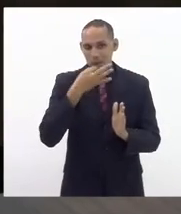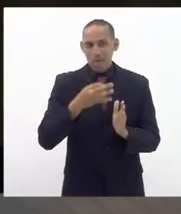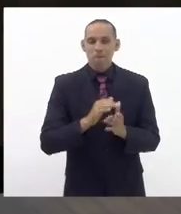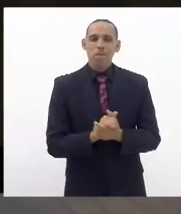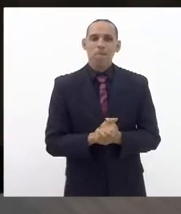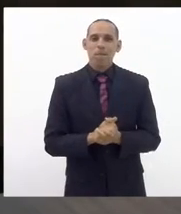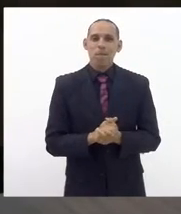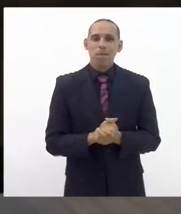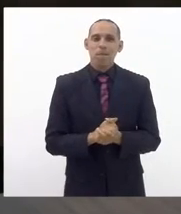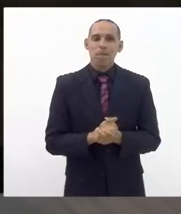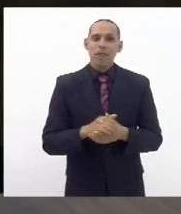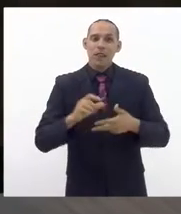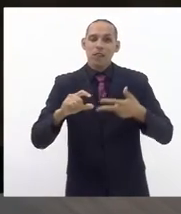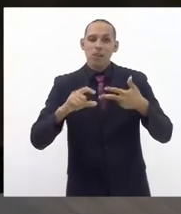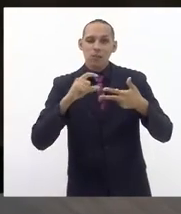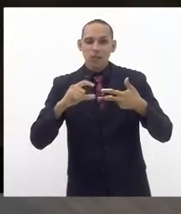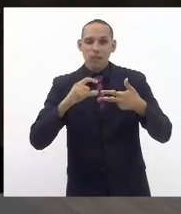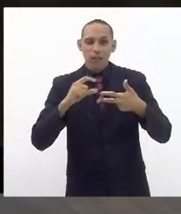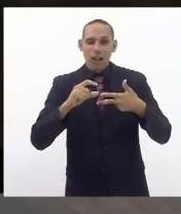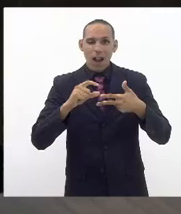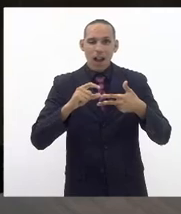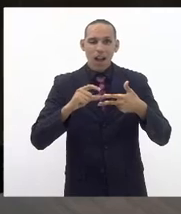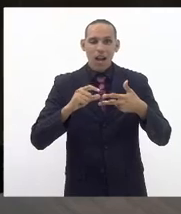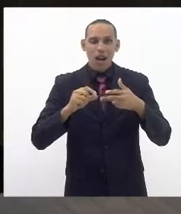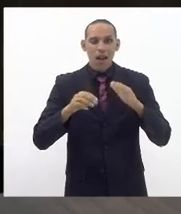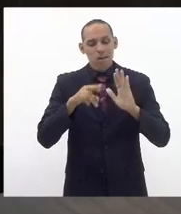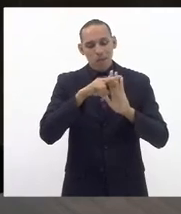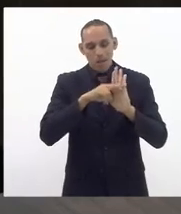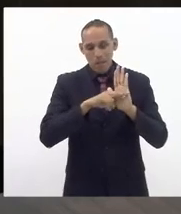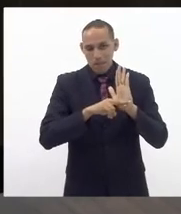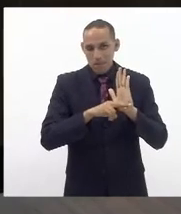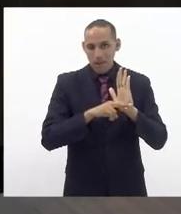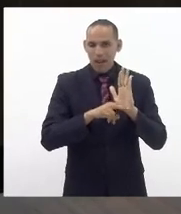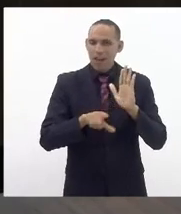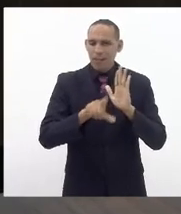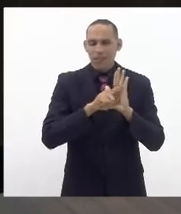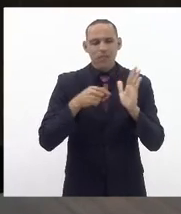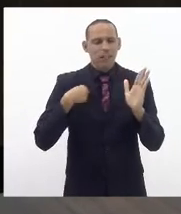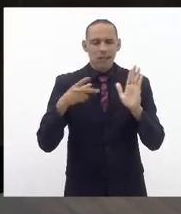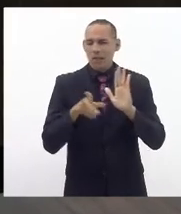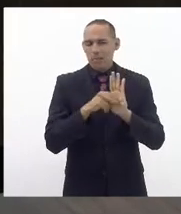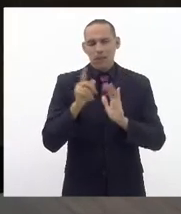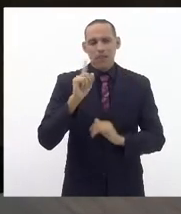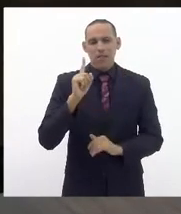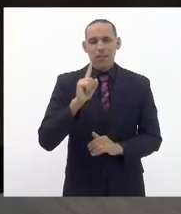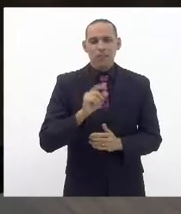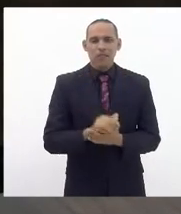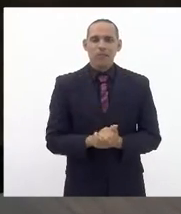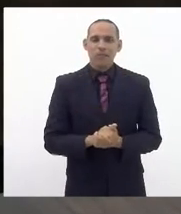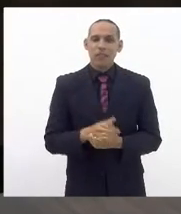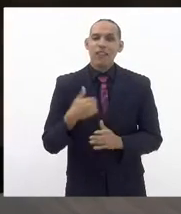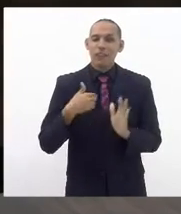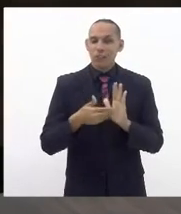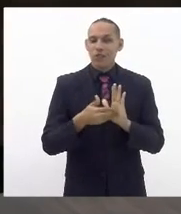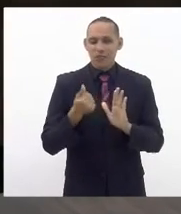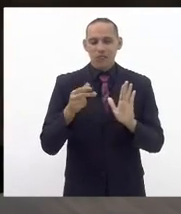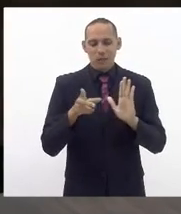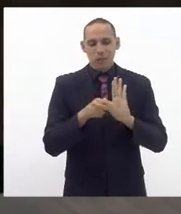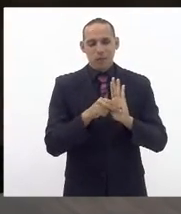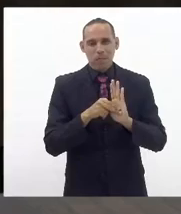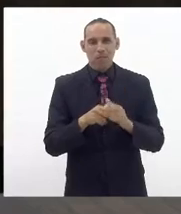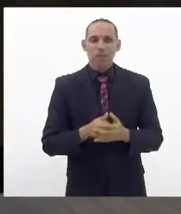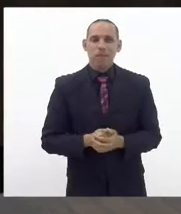o Poder Executivo regulamentará a presente lei. Eu não faço essa emenda, aliás, estou retirando a